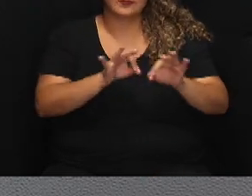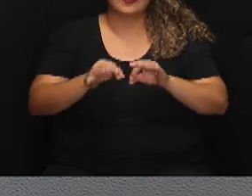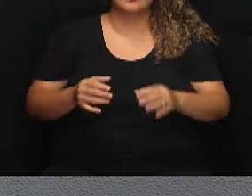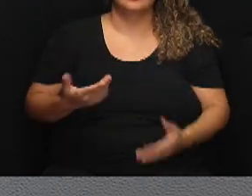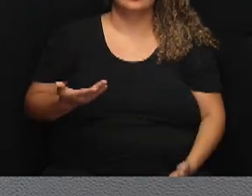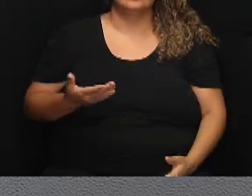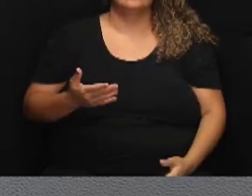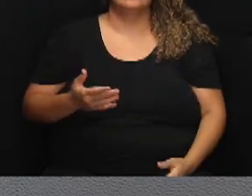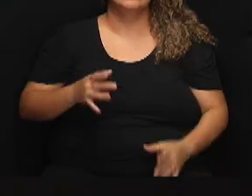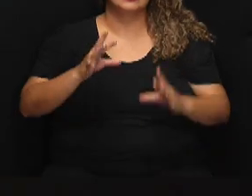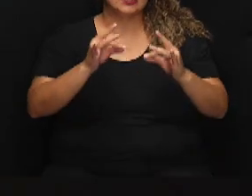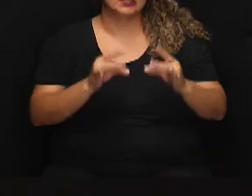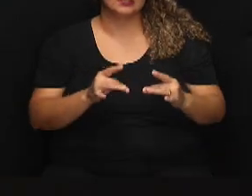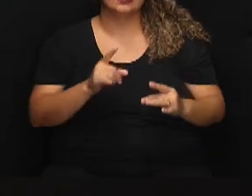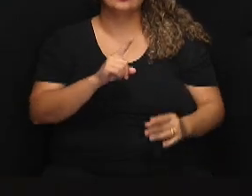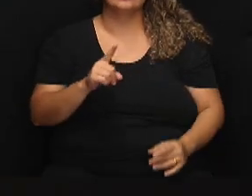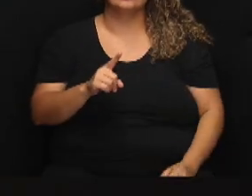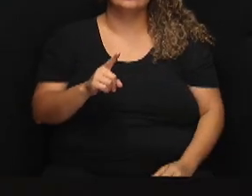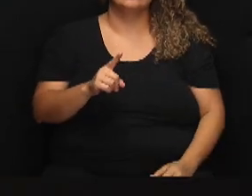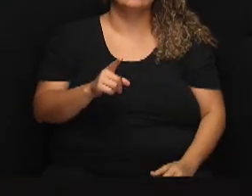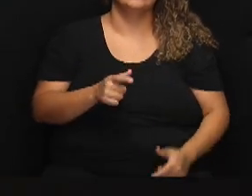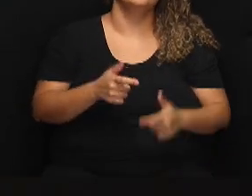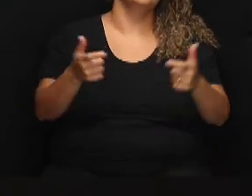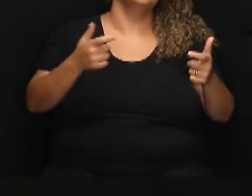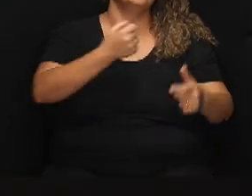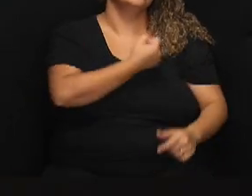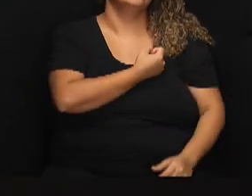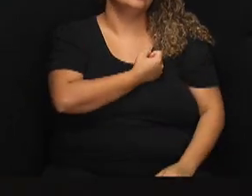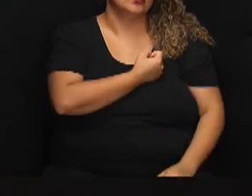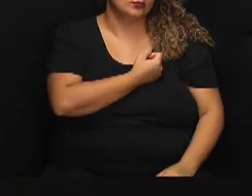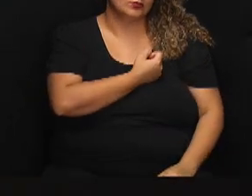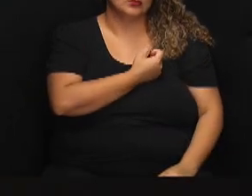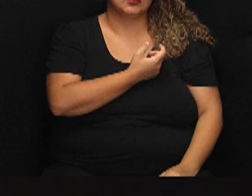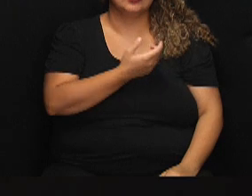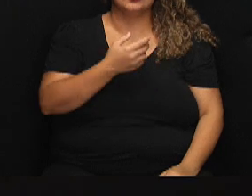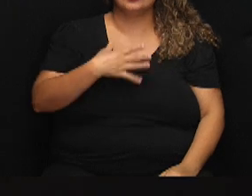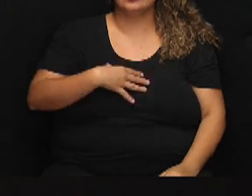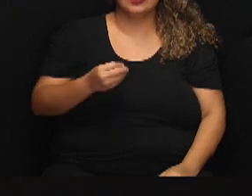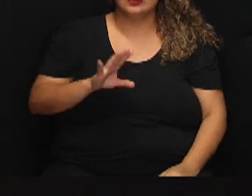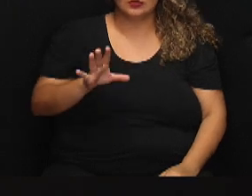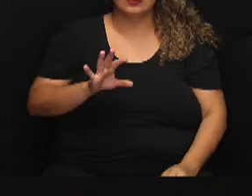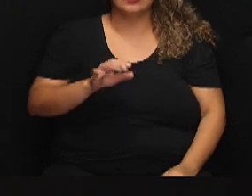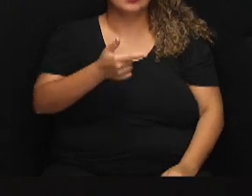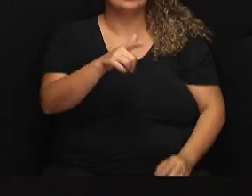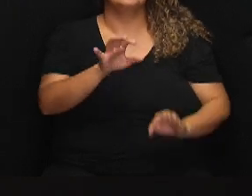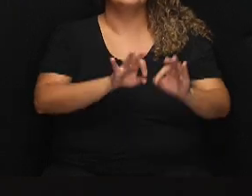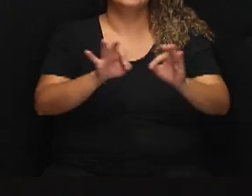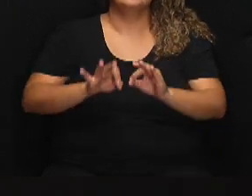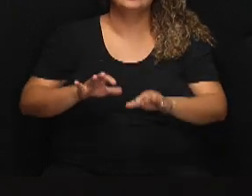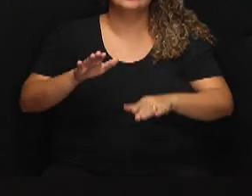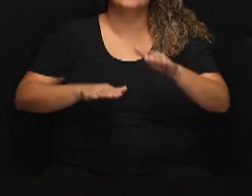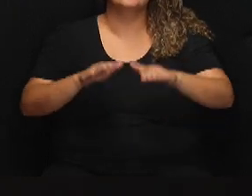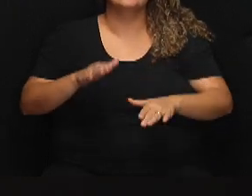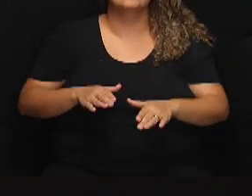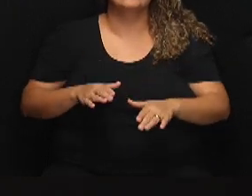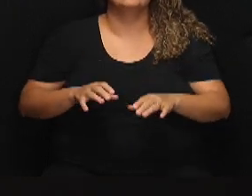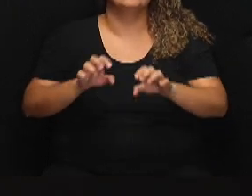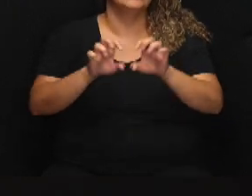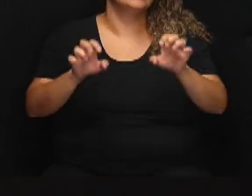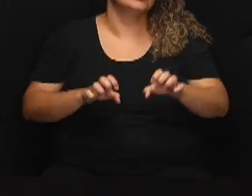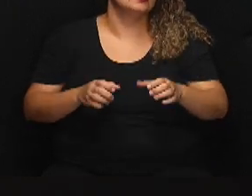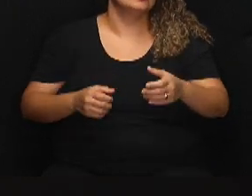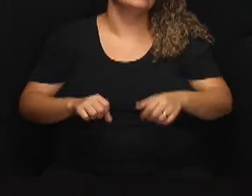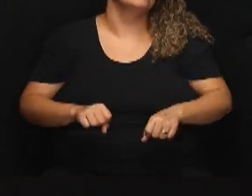planejar. O problema não é ter um grande número de filhos, é você fazer isso fora de um planejamento que vai muitas vezes desestruturar a